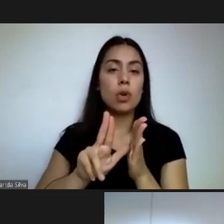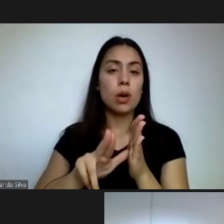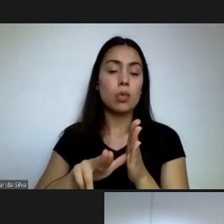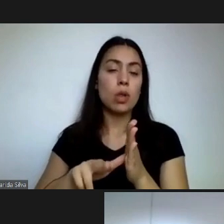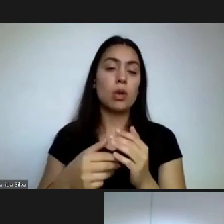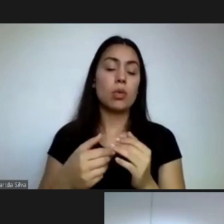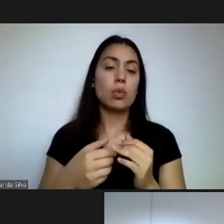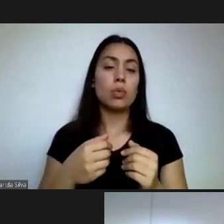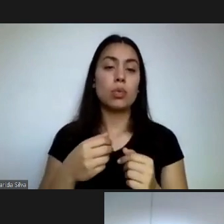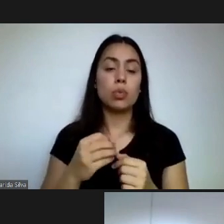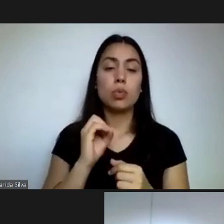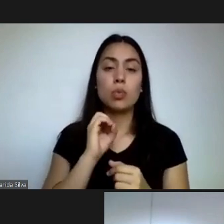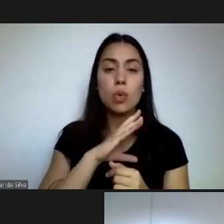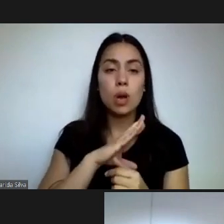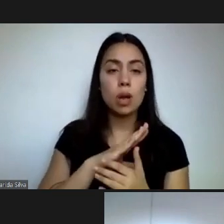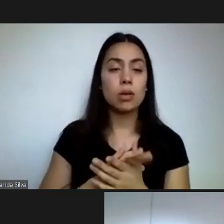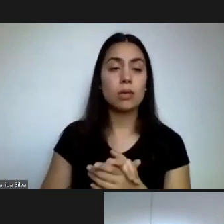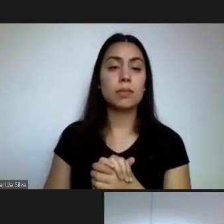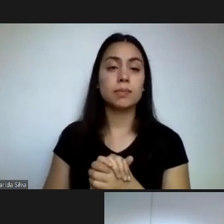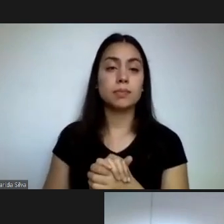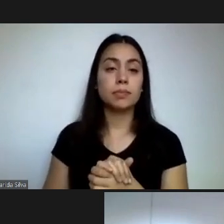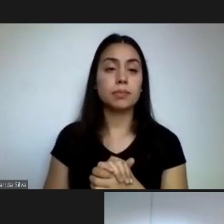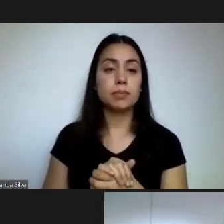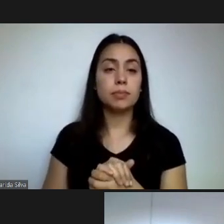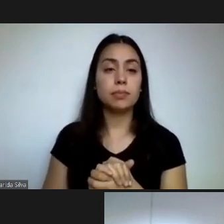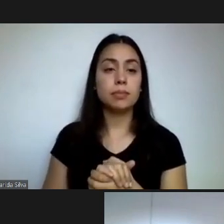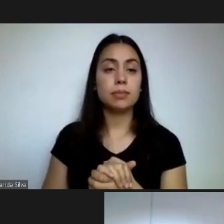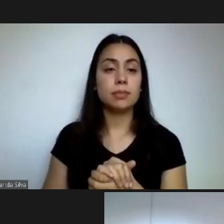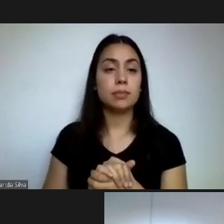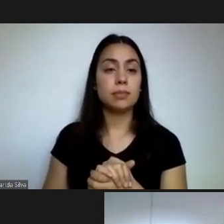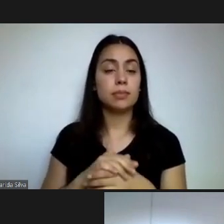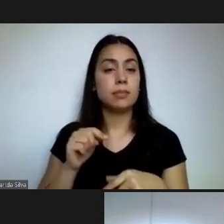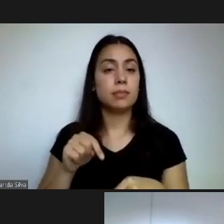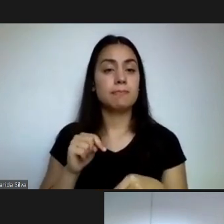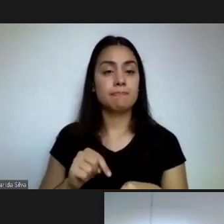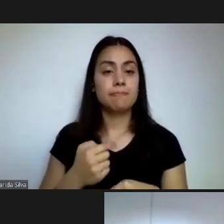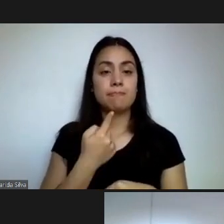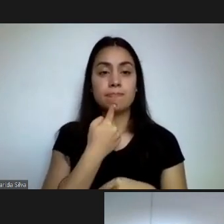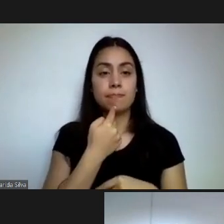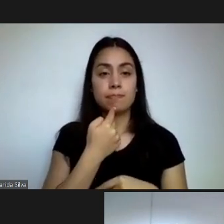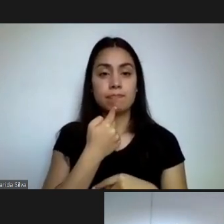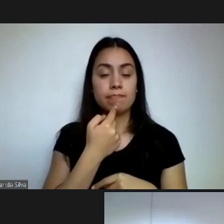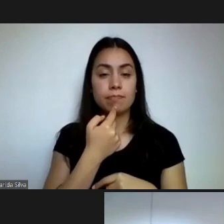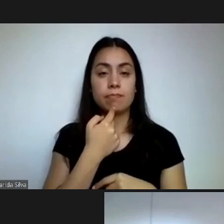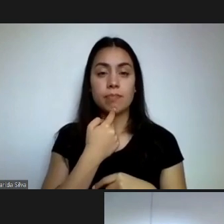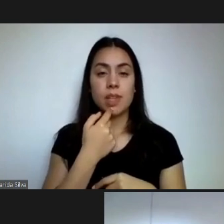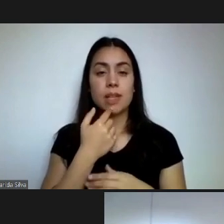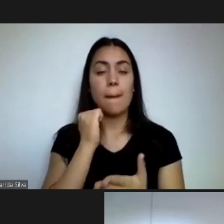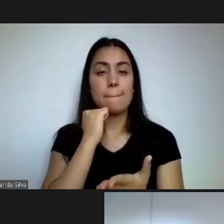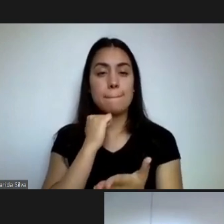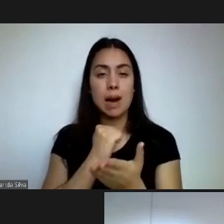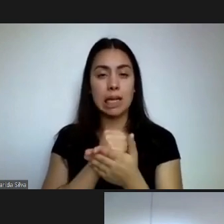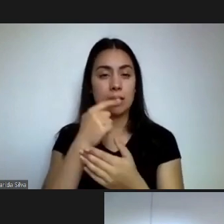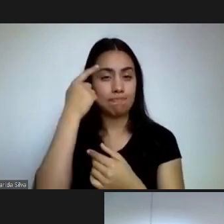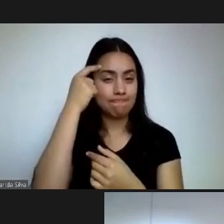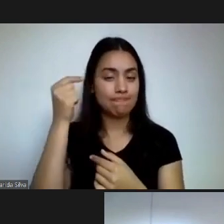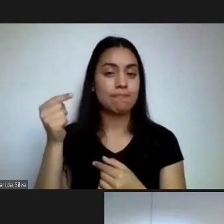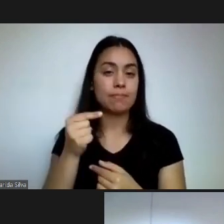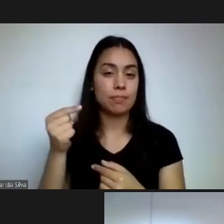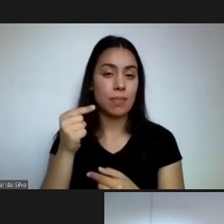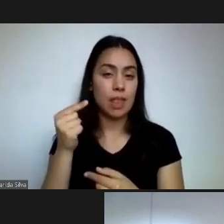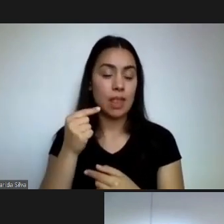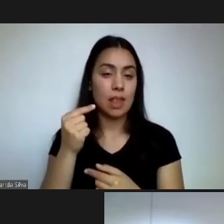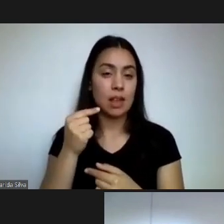mercado global, né? E é aqui muitas vezes que ainda pecamos na percepção como ligamos com a diversidade linguística que temos em